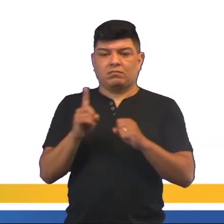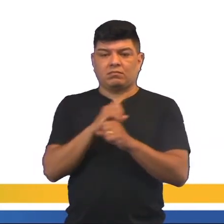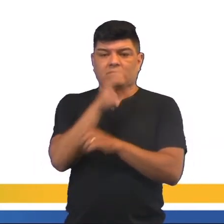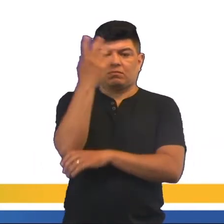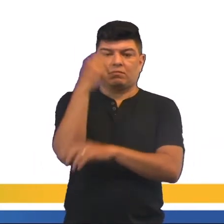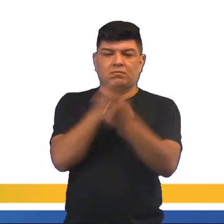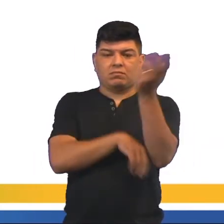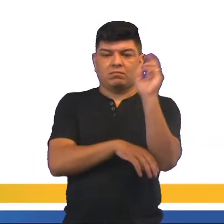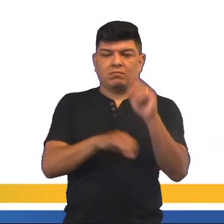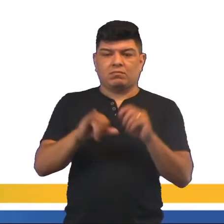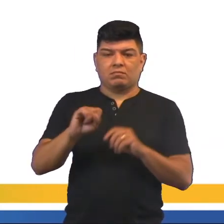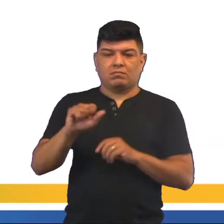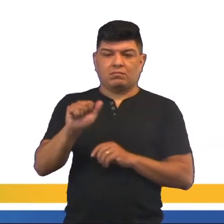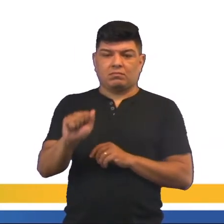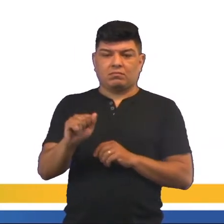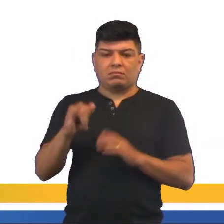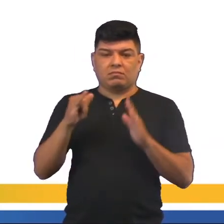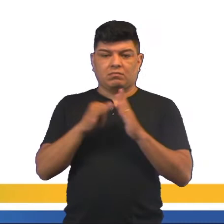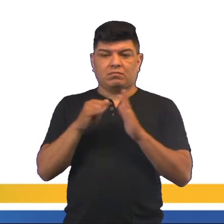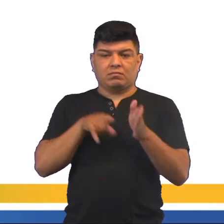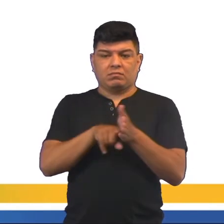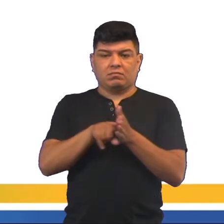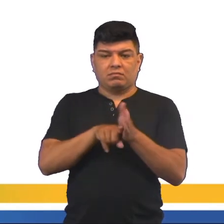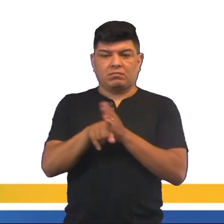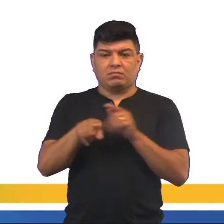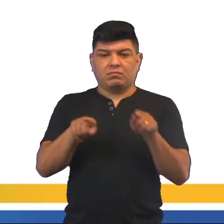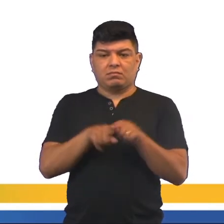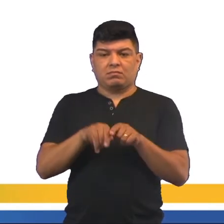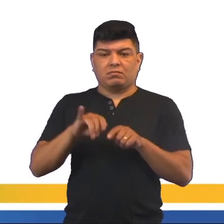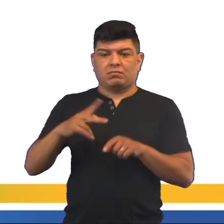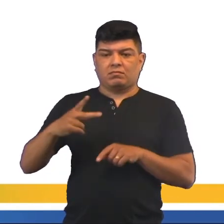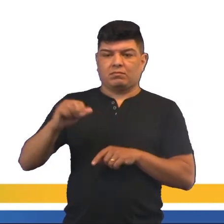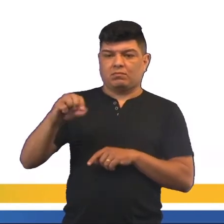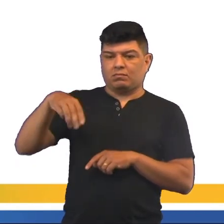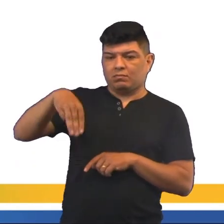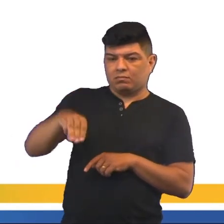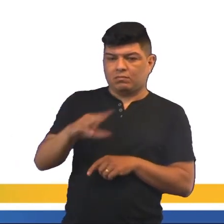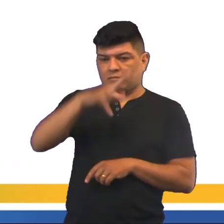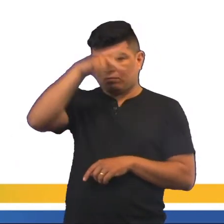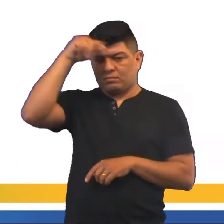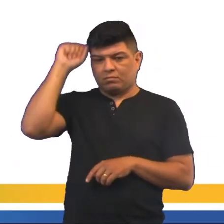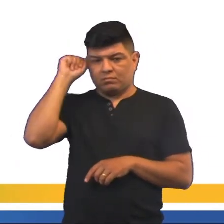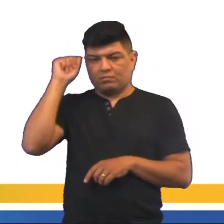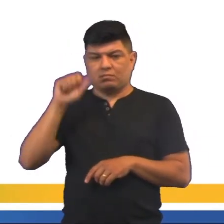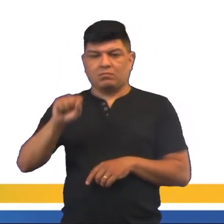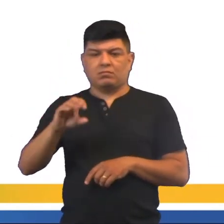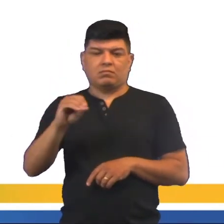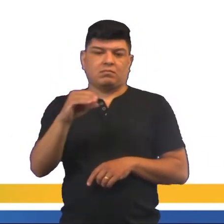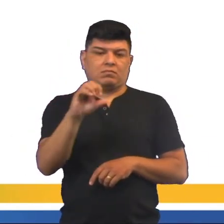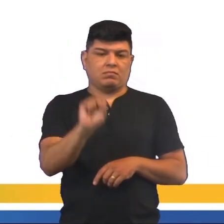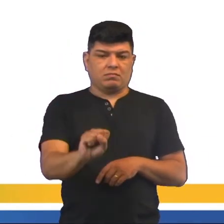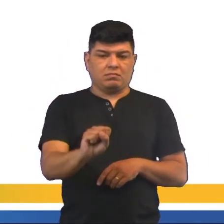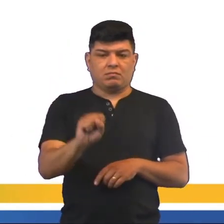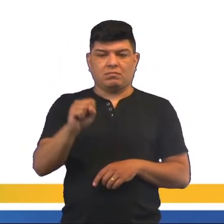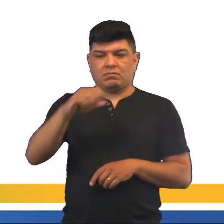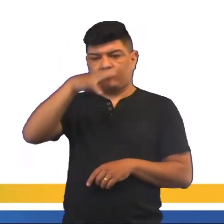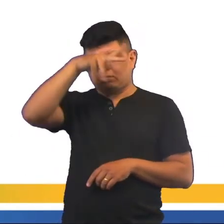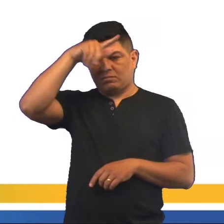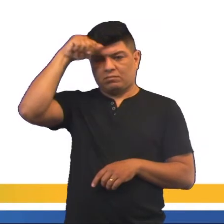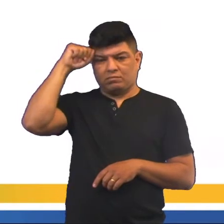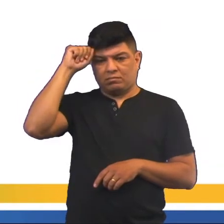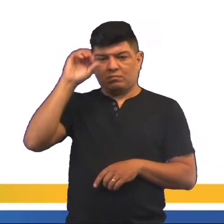Instituto Socioambiental, que é o ISA, tem o IPAM, que é o Instituto de Pesquisa Ambiental da Amazônia, e a